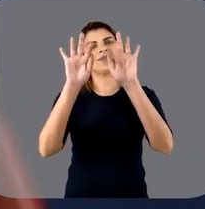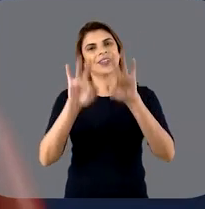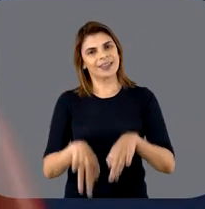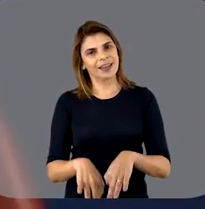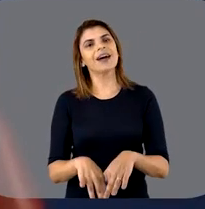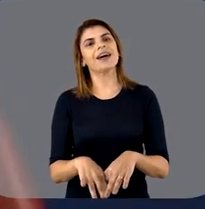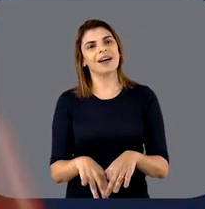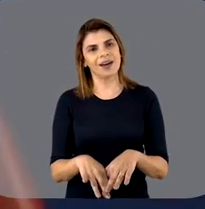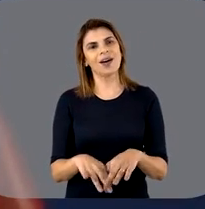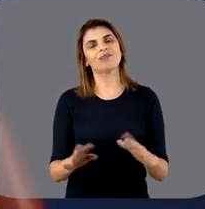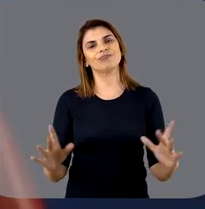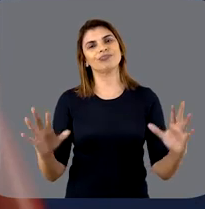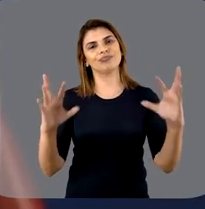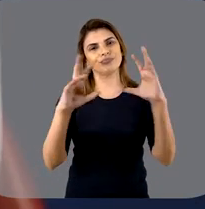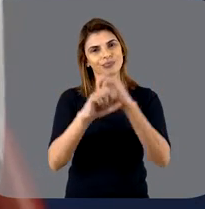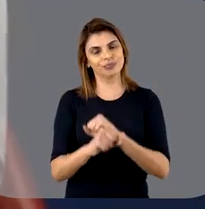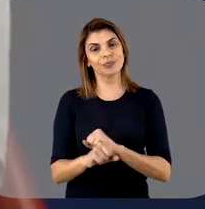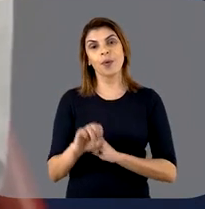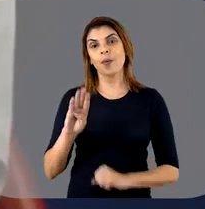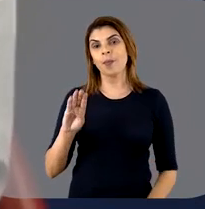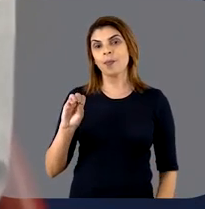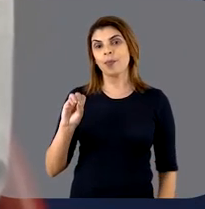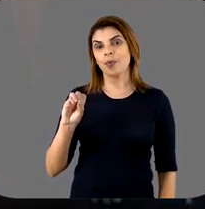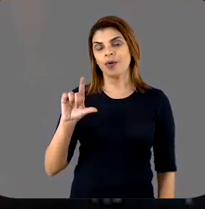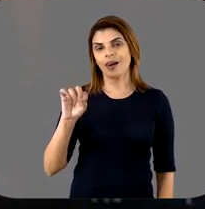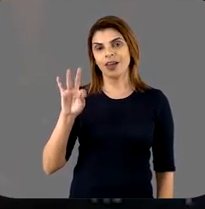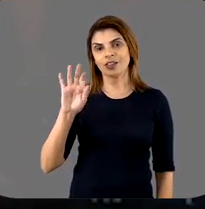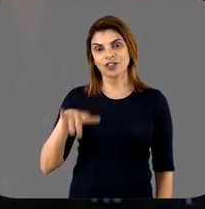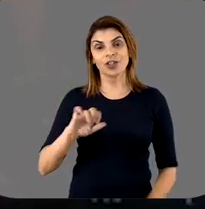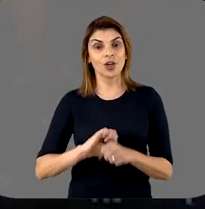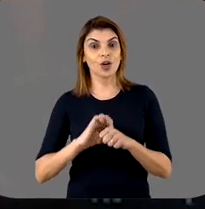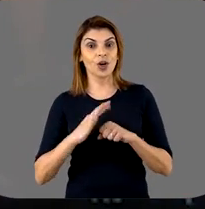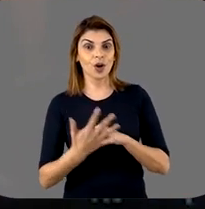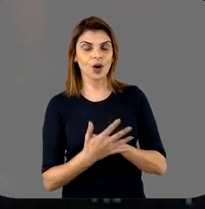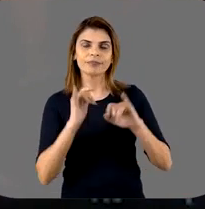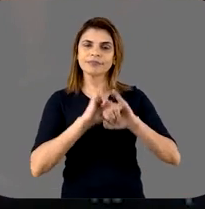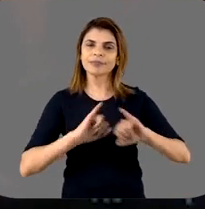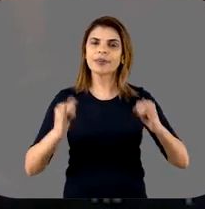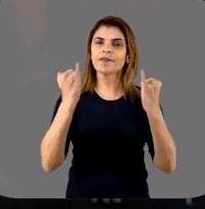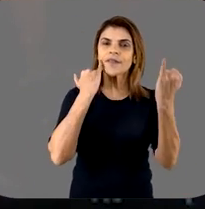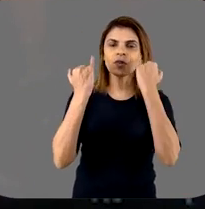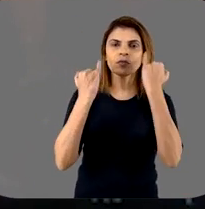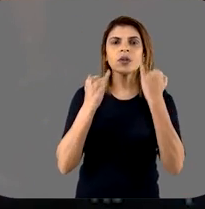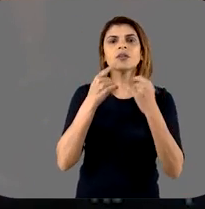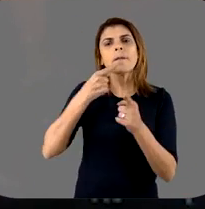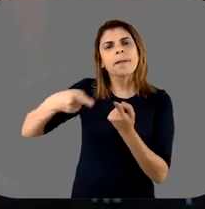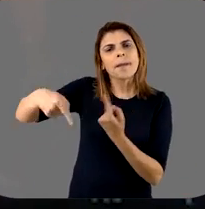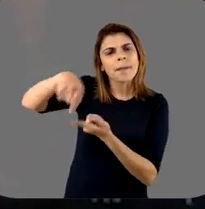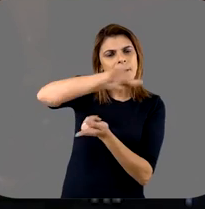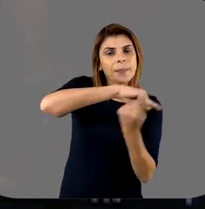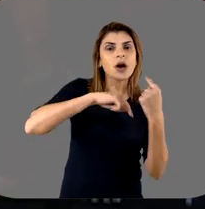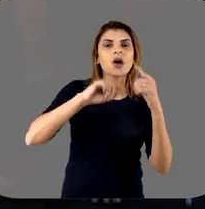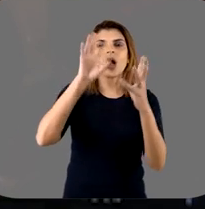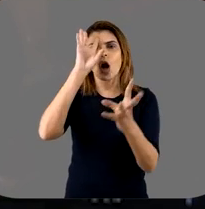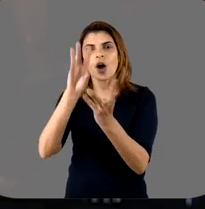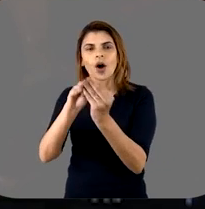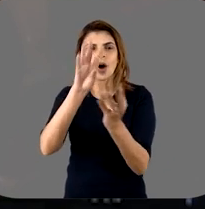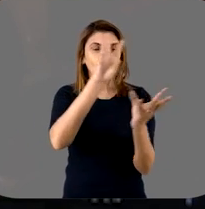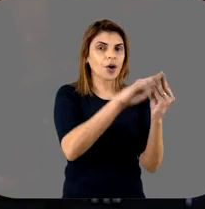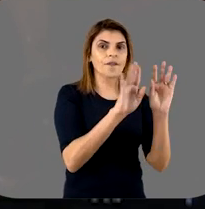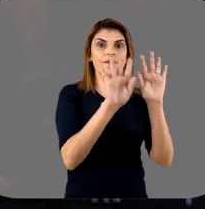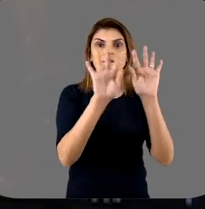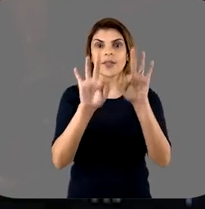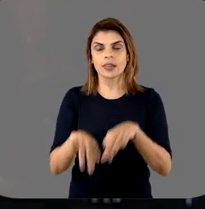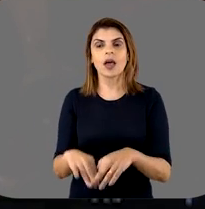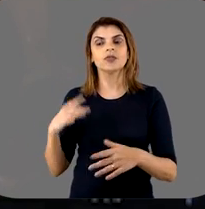final, né, para o encerramento do nosso boletim. Então, já vou pedir para a gente fazer agora mais uma rodada das considerações finais. E a gente